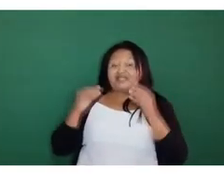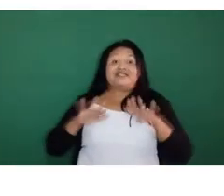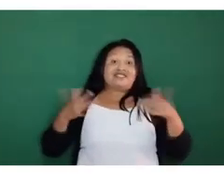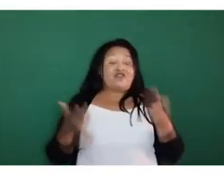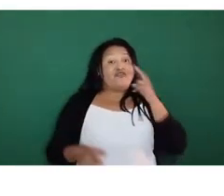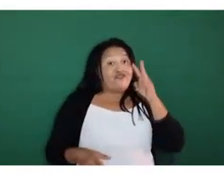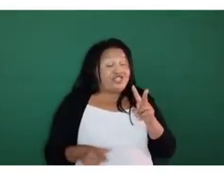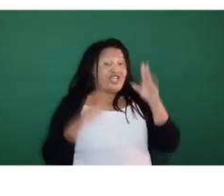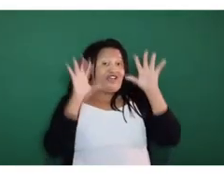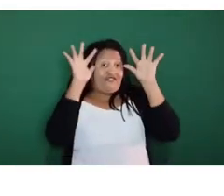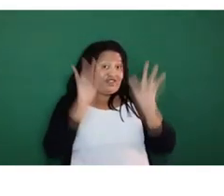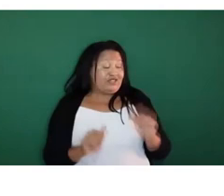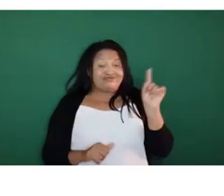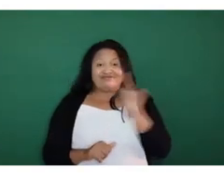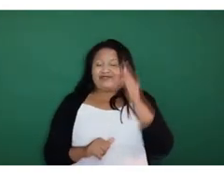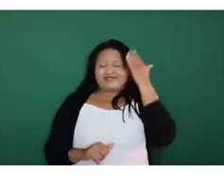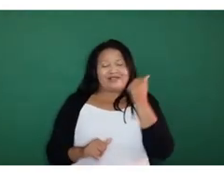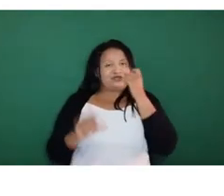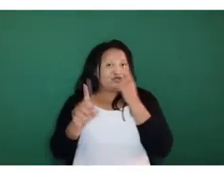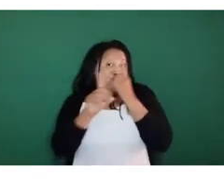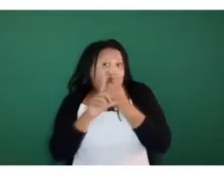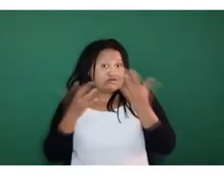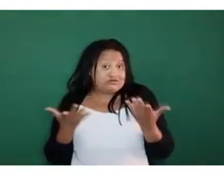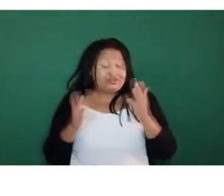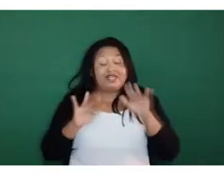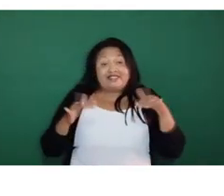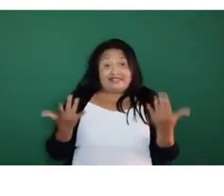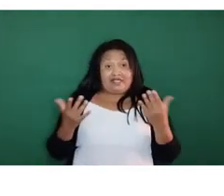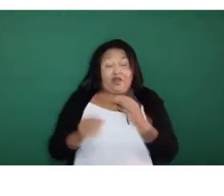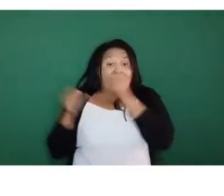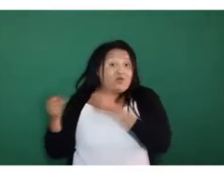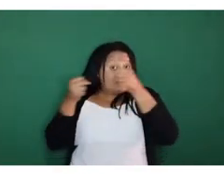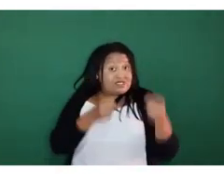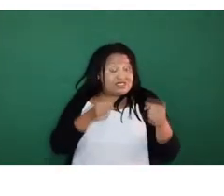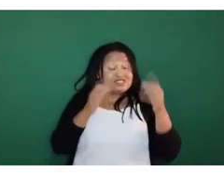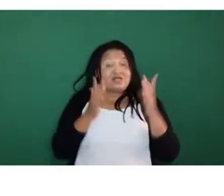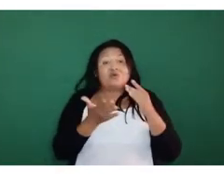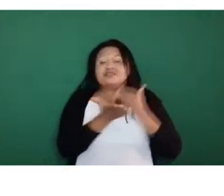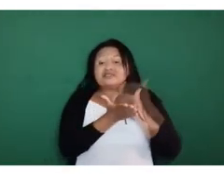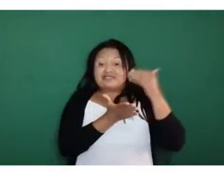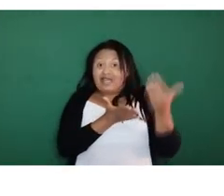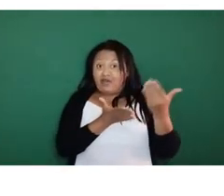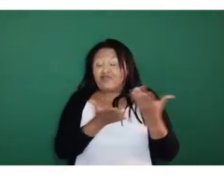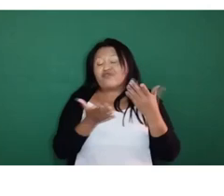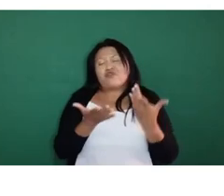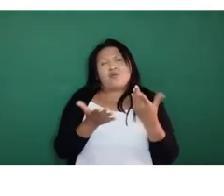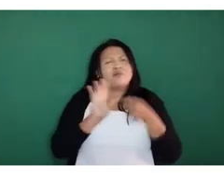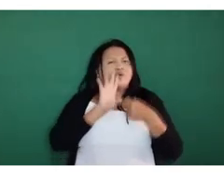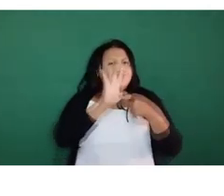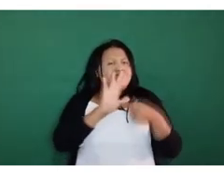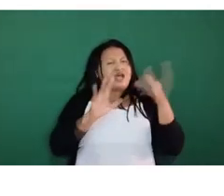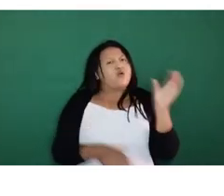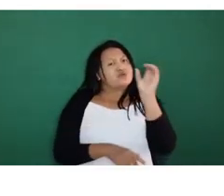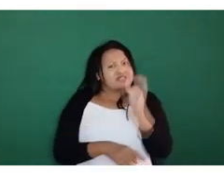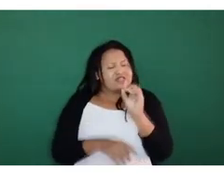a posição final a gente não sabe né a posição de encontro a posição inicial a gente sabe que eu vou estipular ela sendo zero